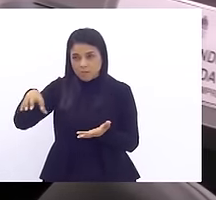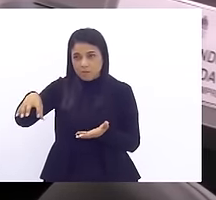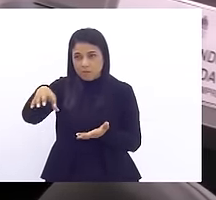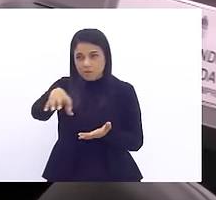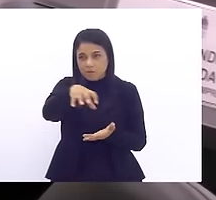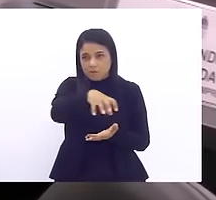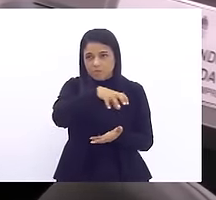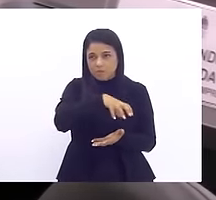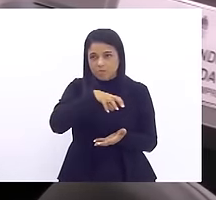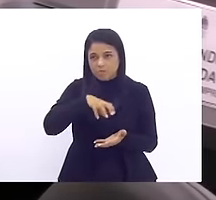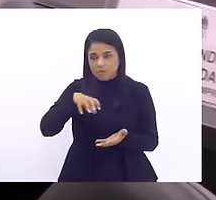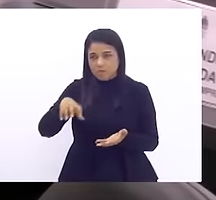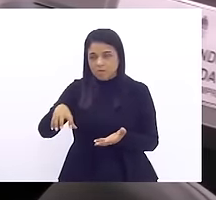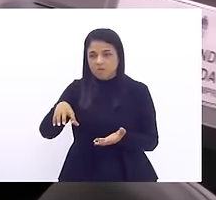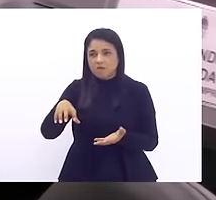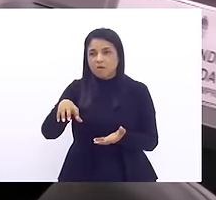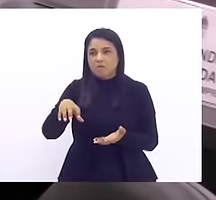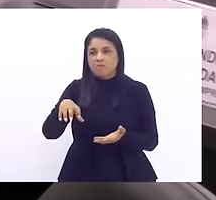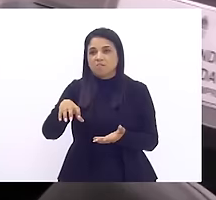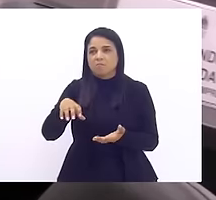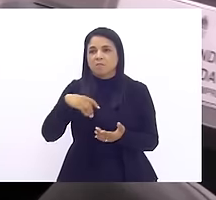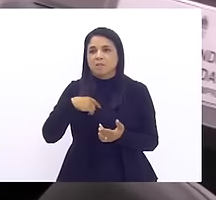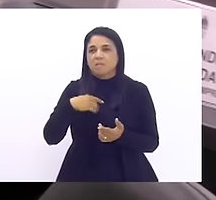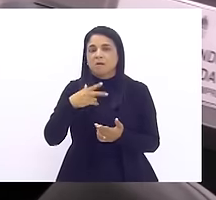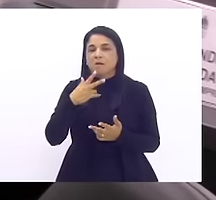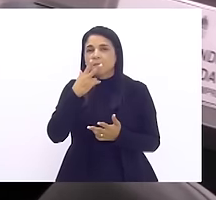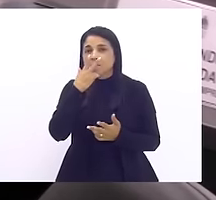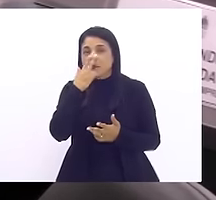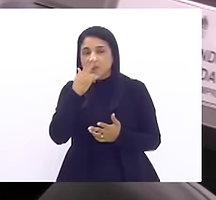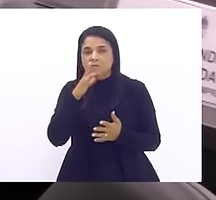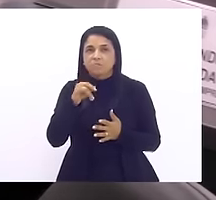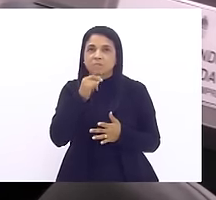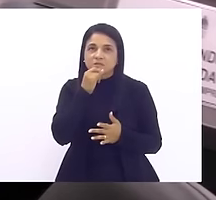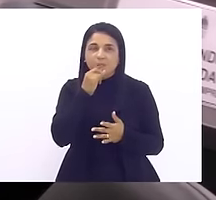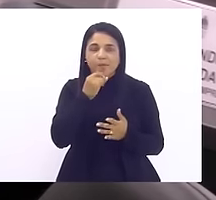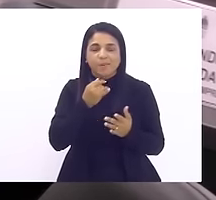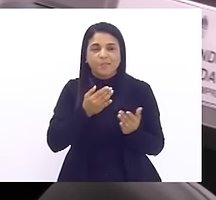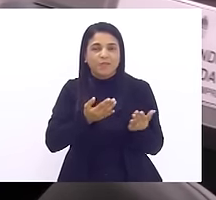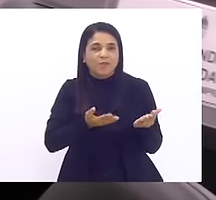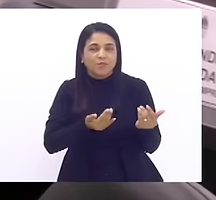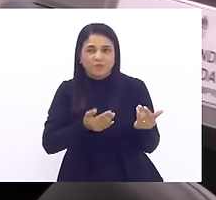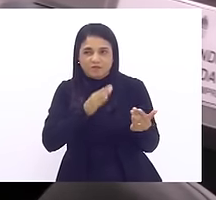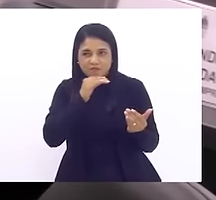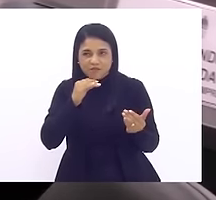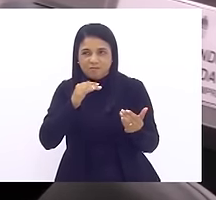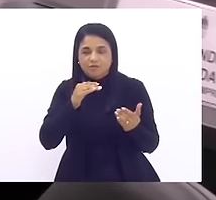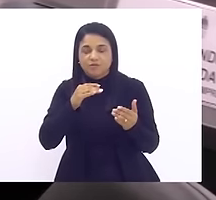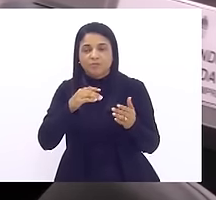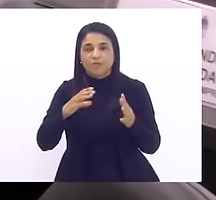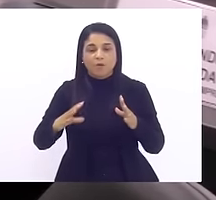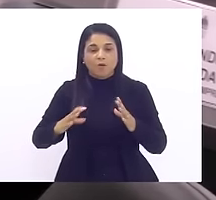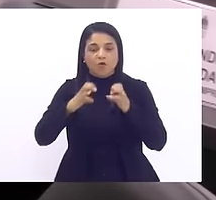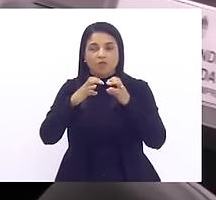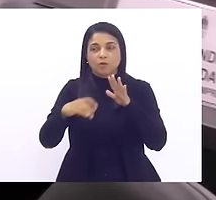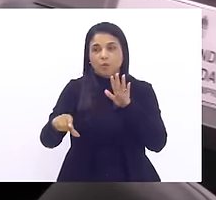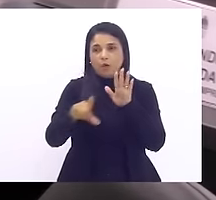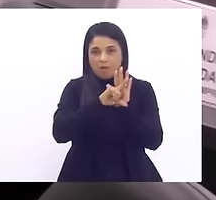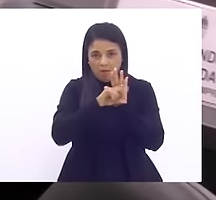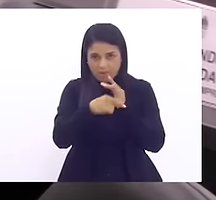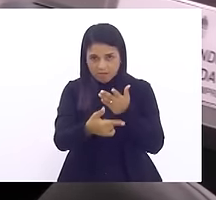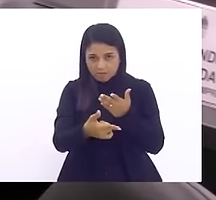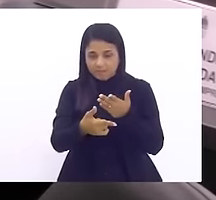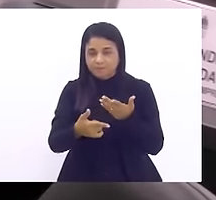é igual você falar de Adolescente em conflito com a lei eu trabalhando tem poder eu comecei Teoricamente você tem que